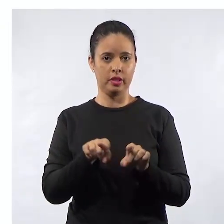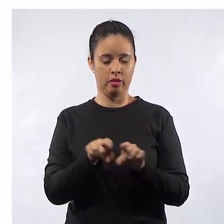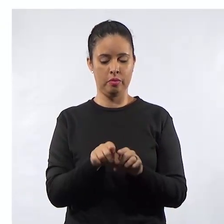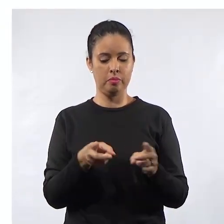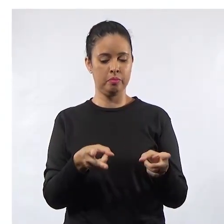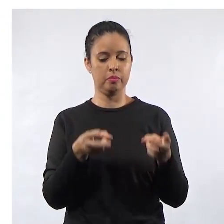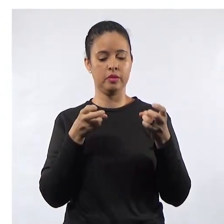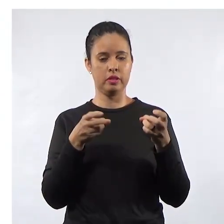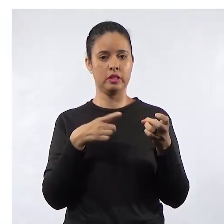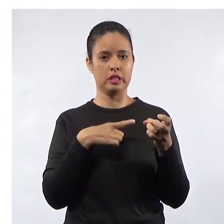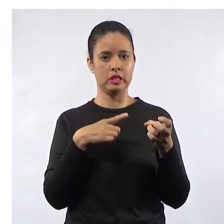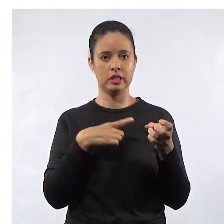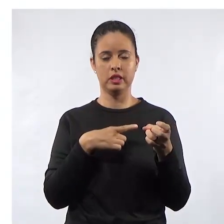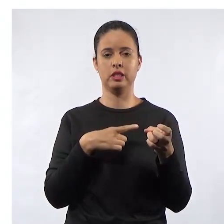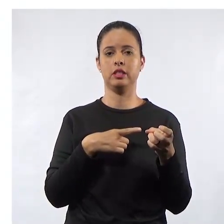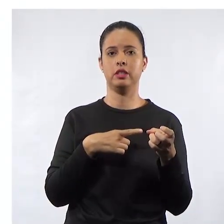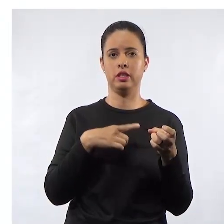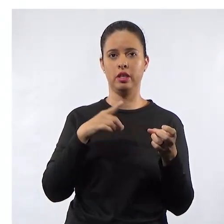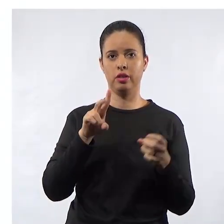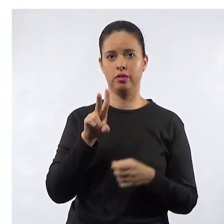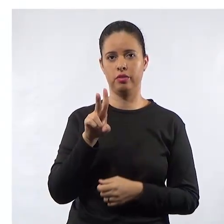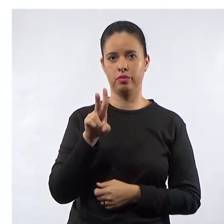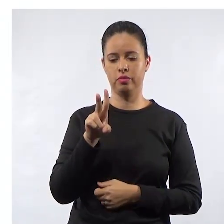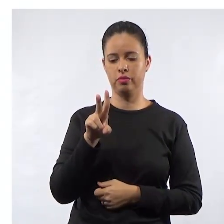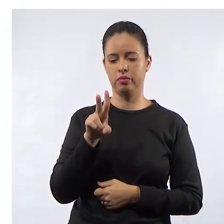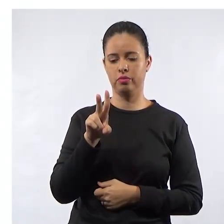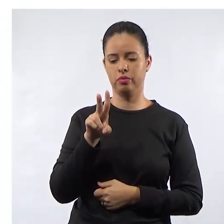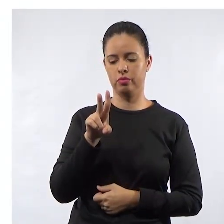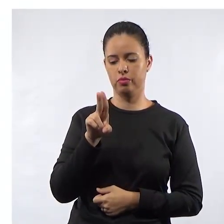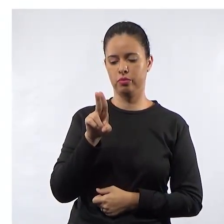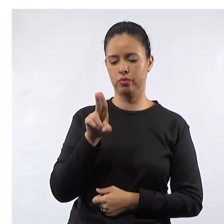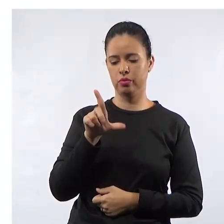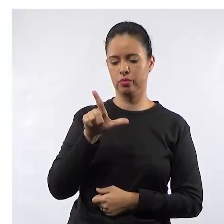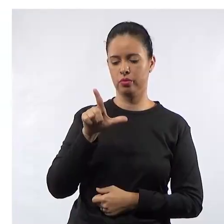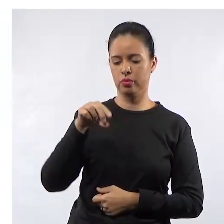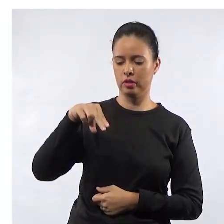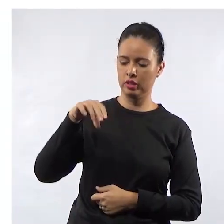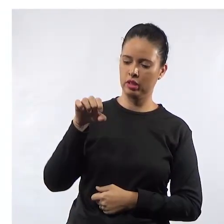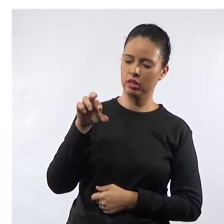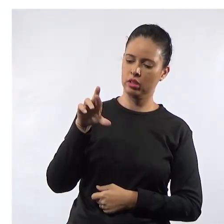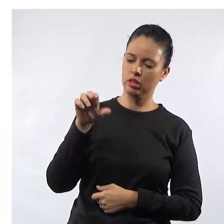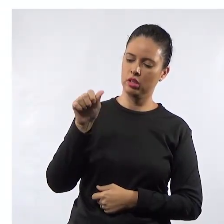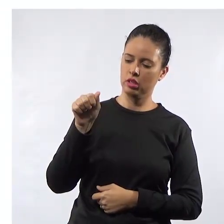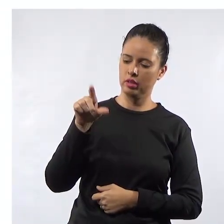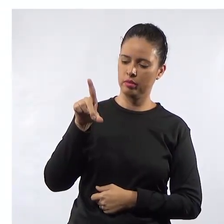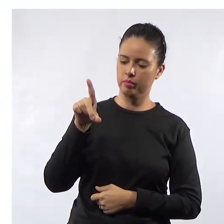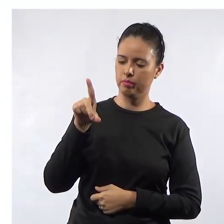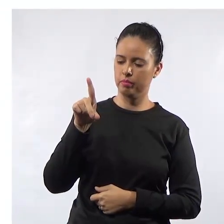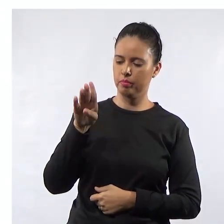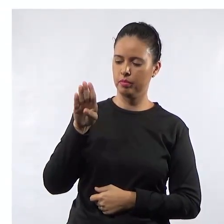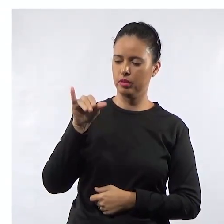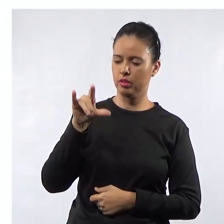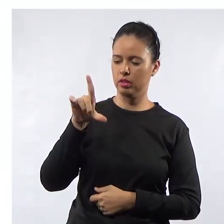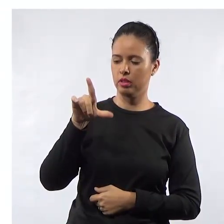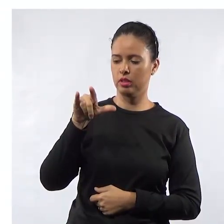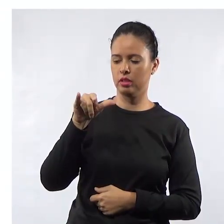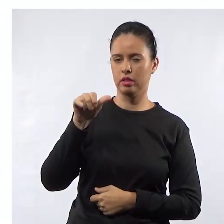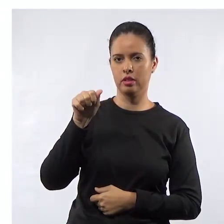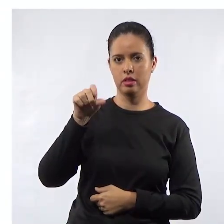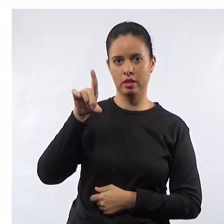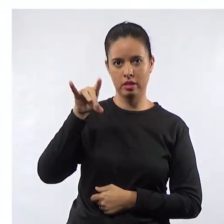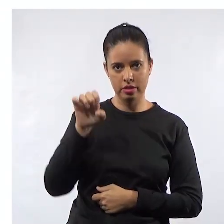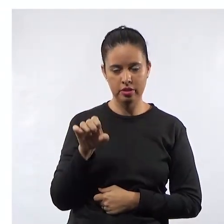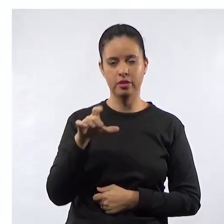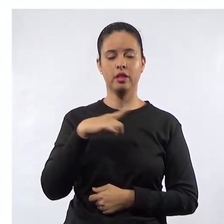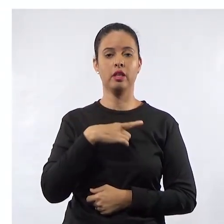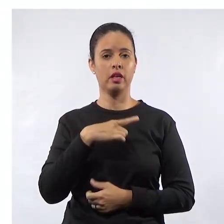ter também ser verificada se existe essa vulnerabilidade aí. Isso é muito importante, tá? Mas já eu vou falar